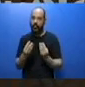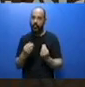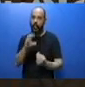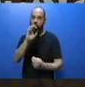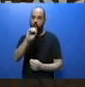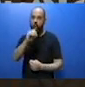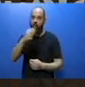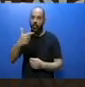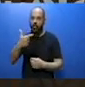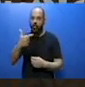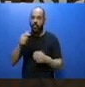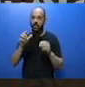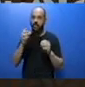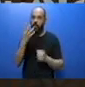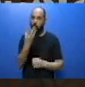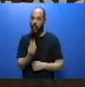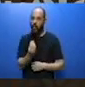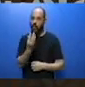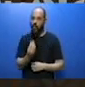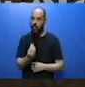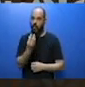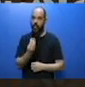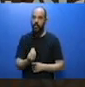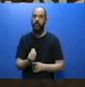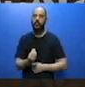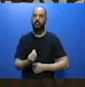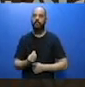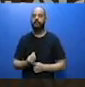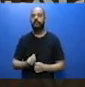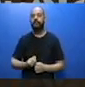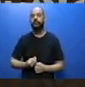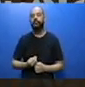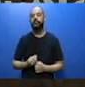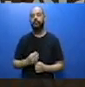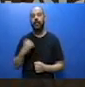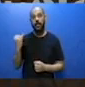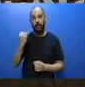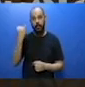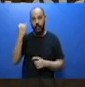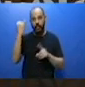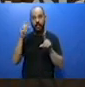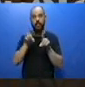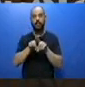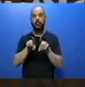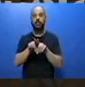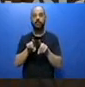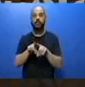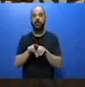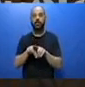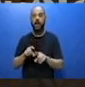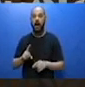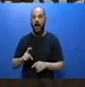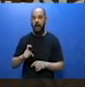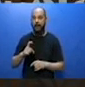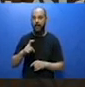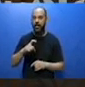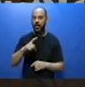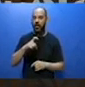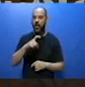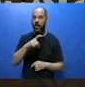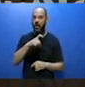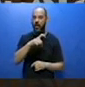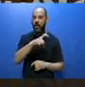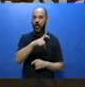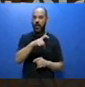oxigênio e mais um fator importante, a minhoca, quando ela está andando, ela está